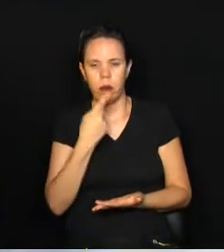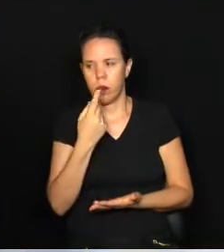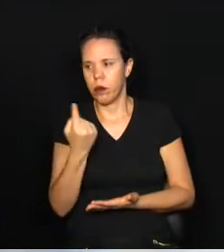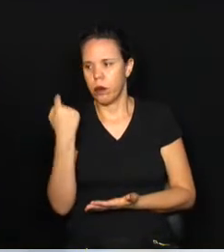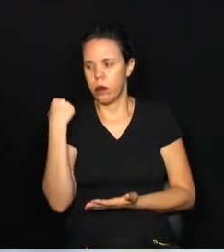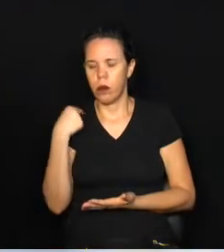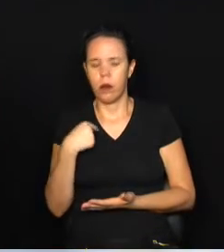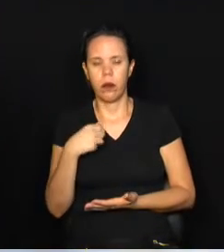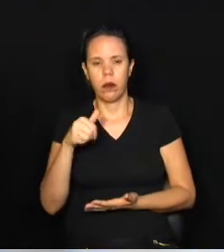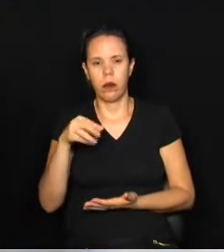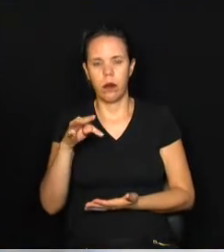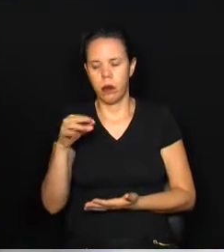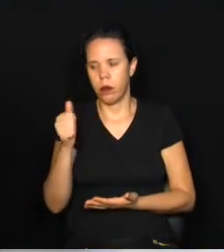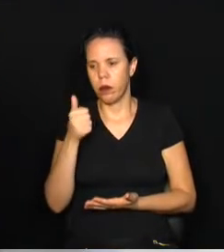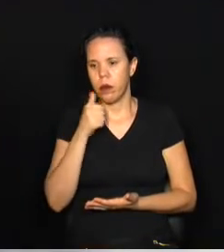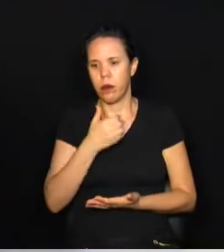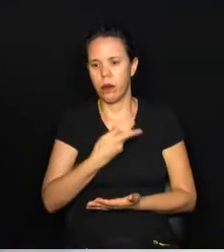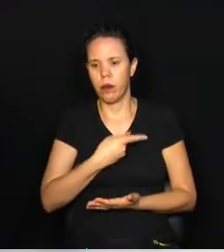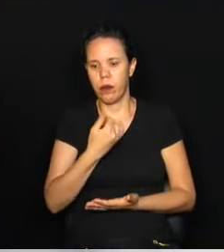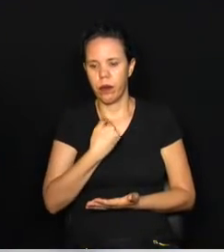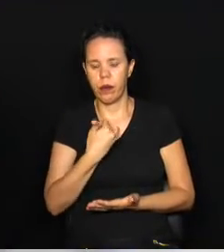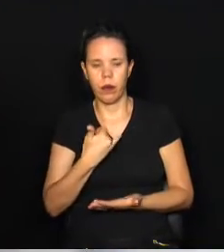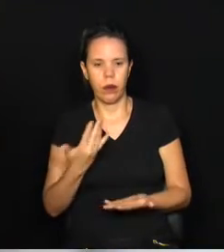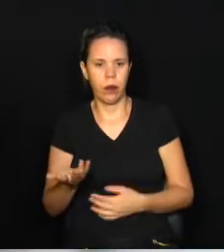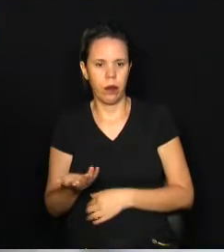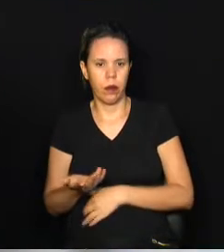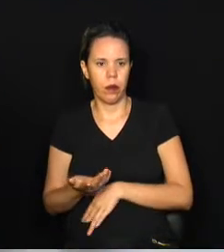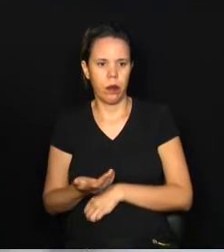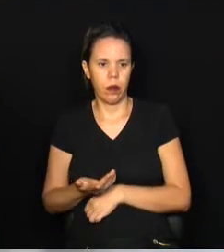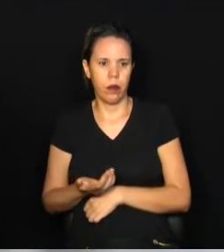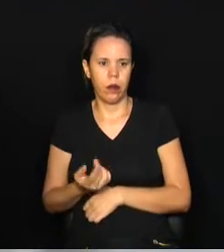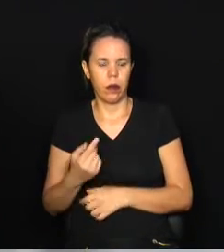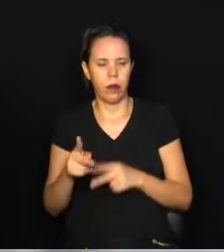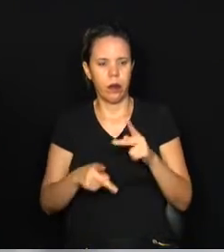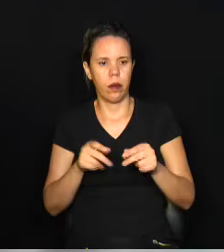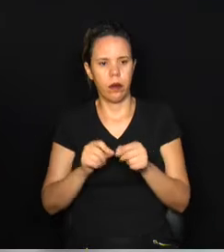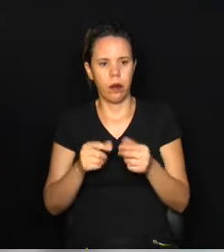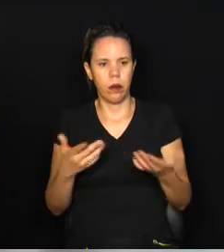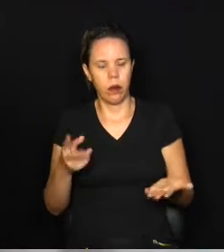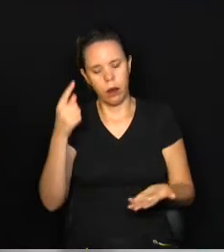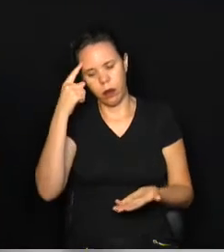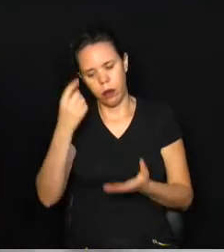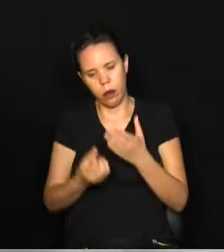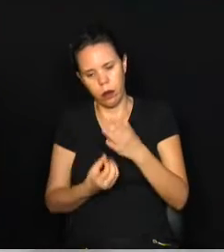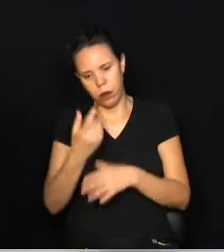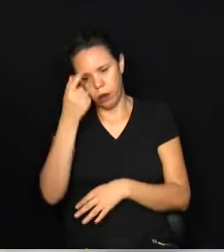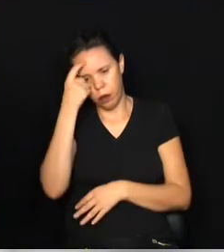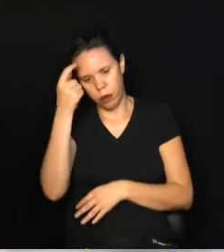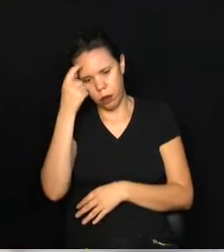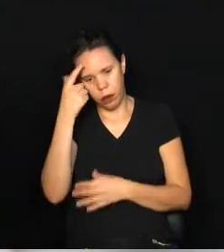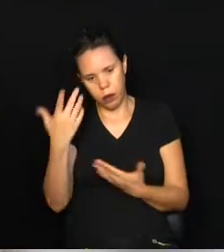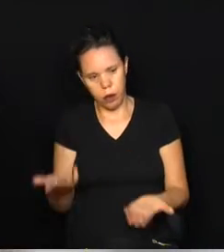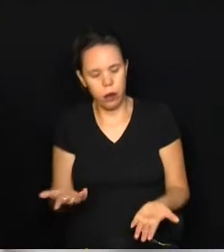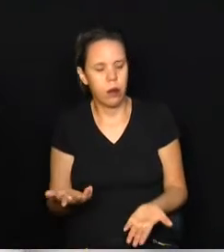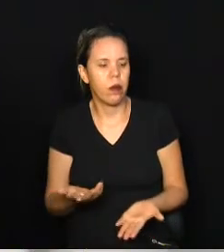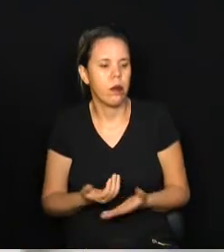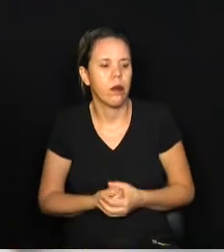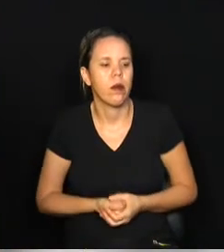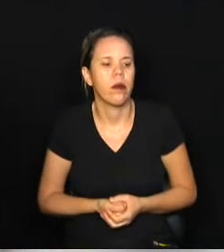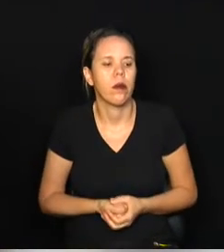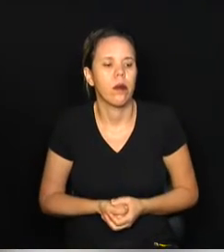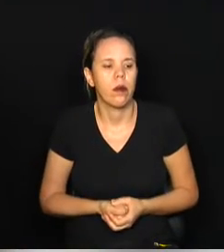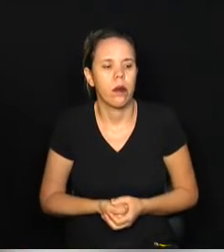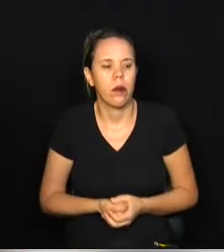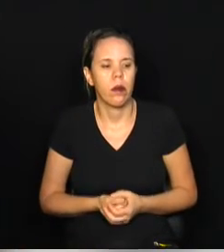Marta diz, olha, as pessoas precisam fazer uma ideia, gerar consciência da importância da optometria, e isso